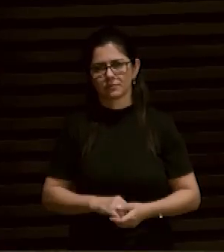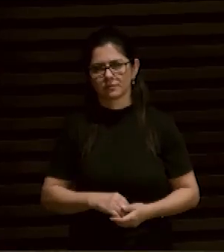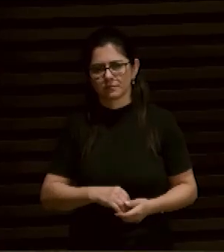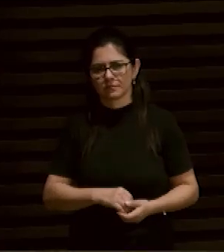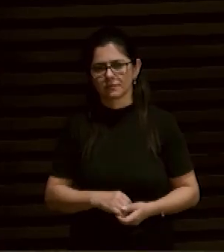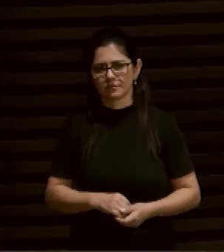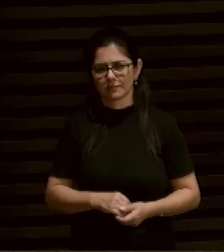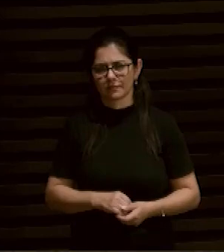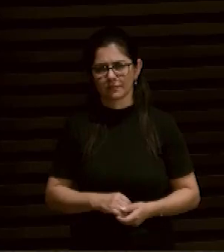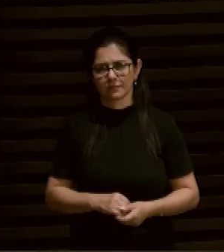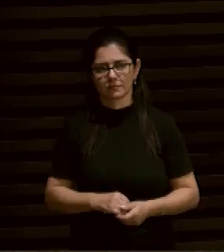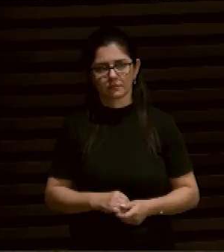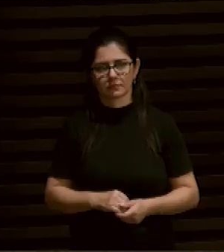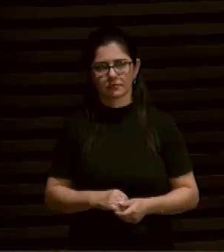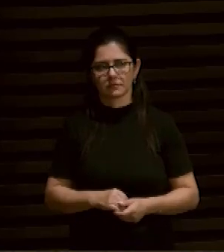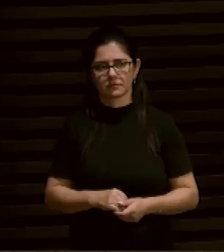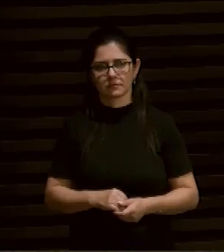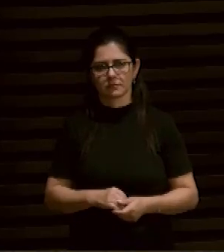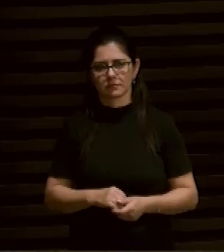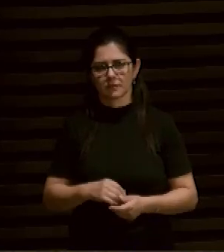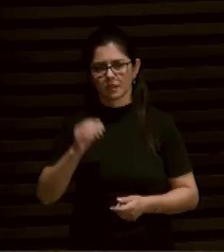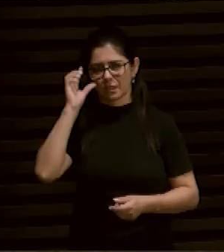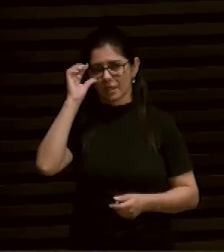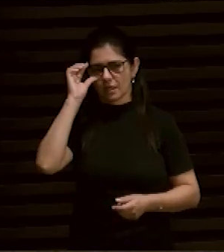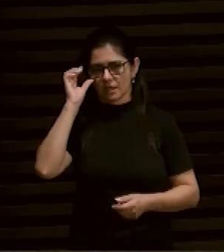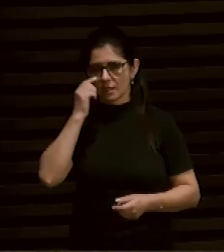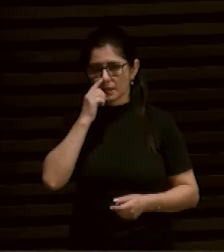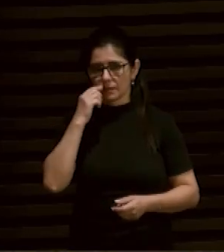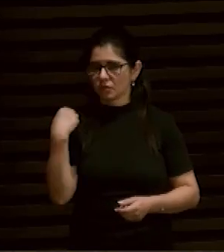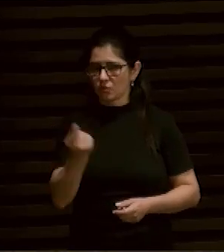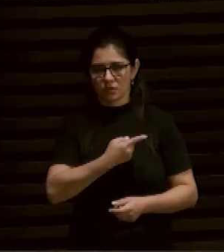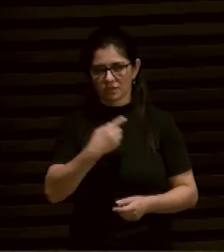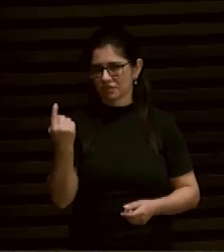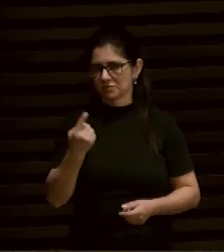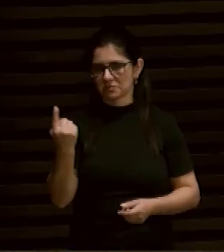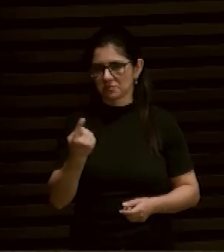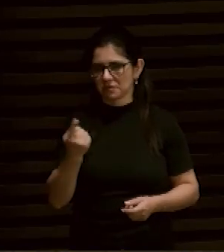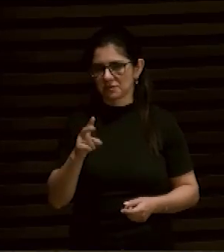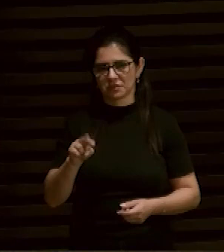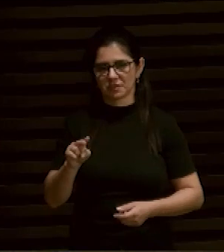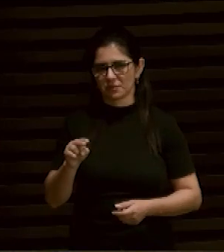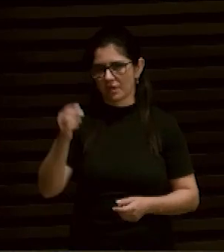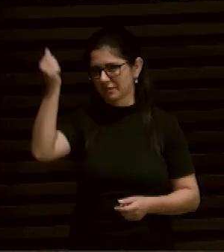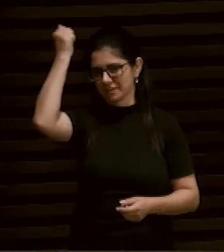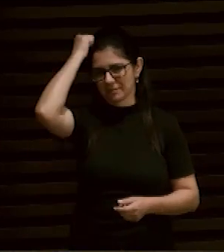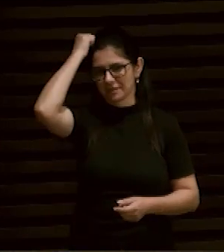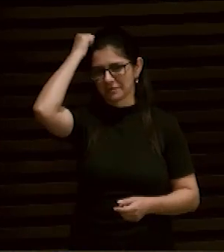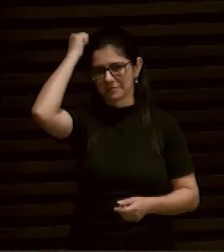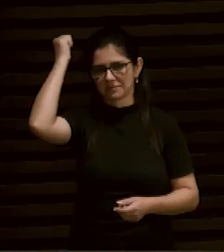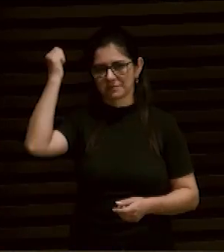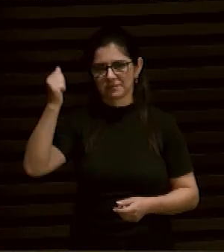escolheríamos o arrependimento. Nunca escolheríamos nos arrependermos. Nunca escolheríamos. Mas porque chega um